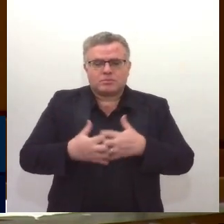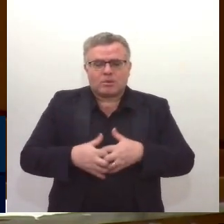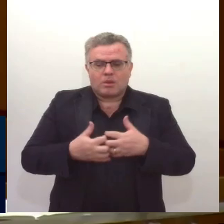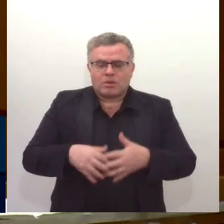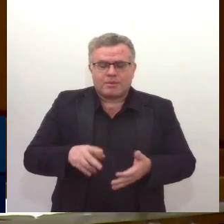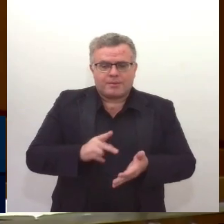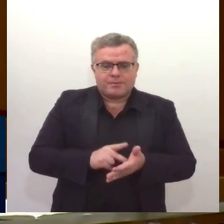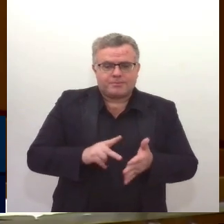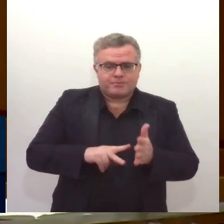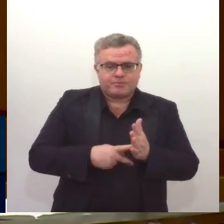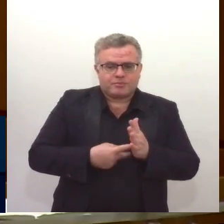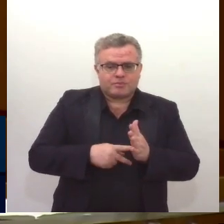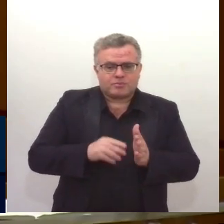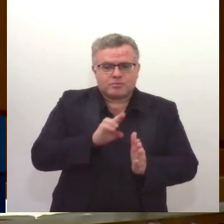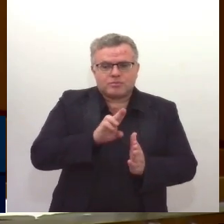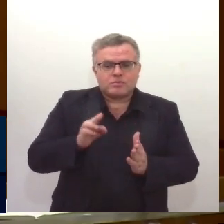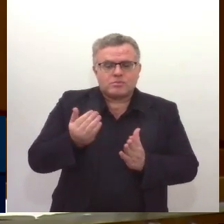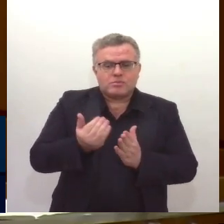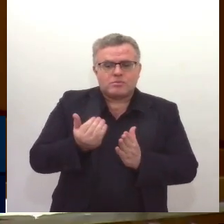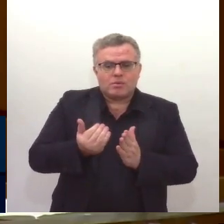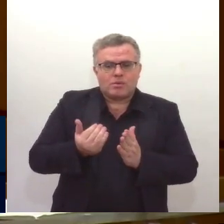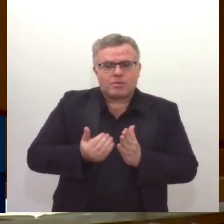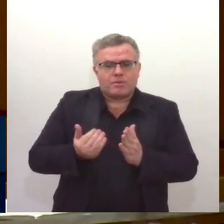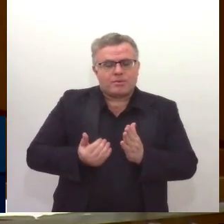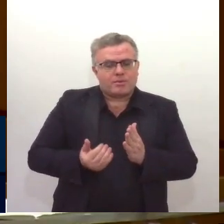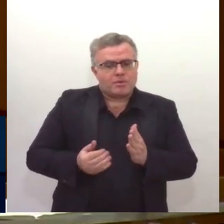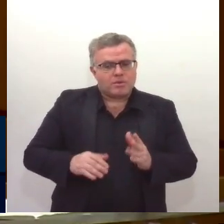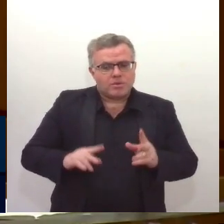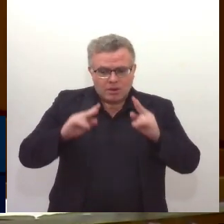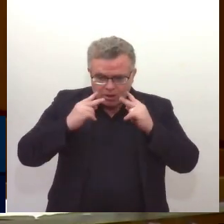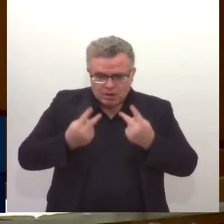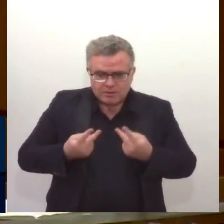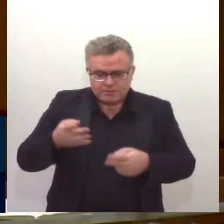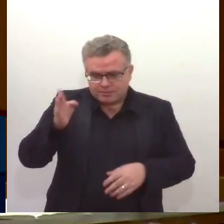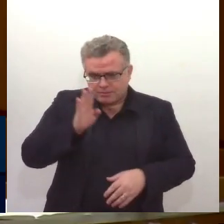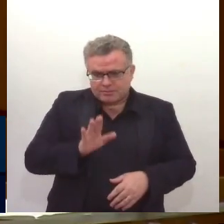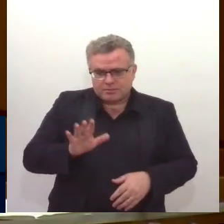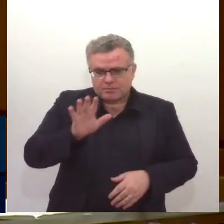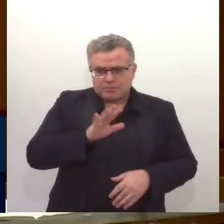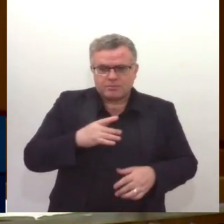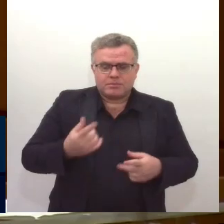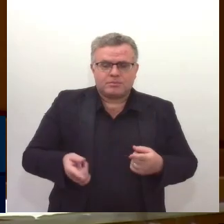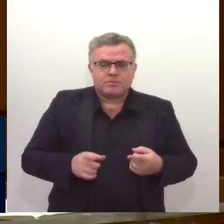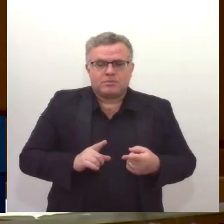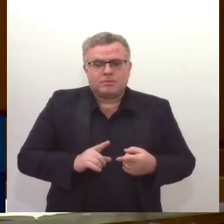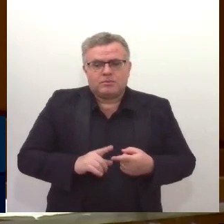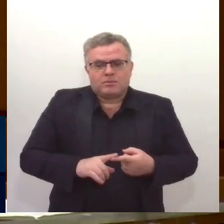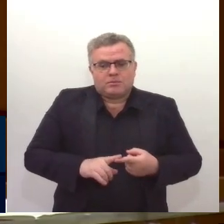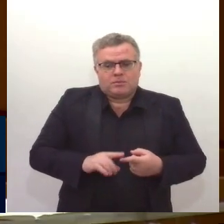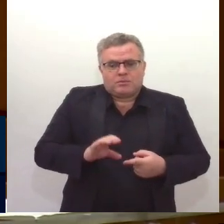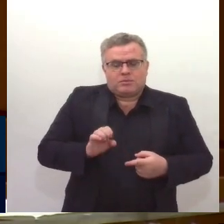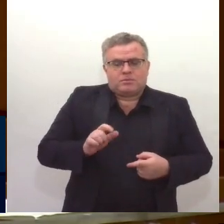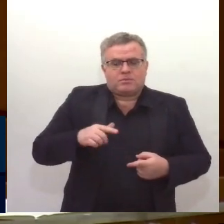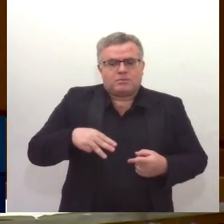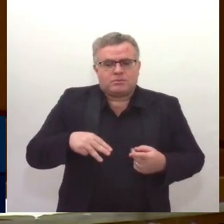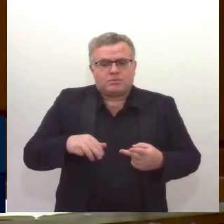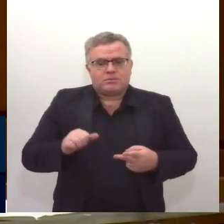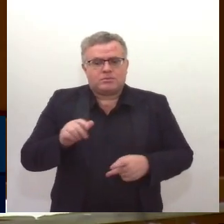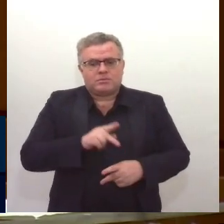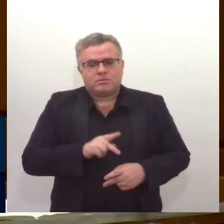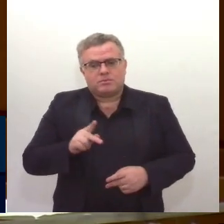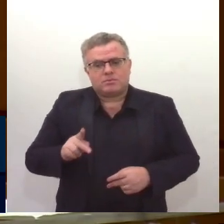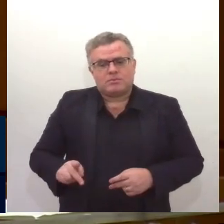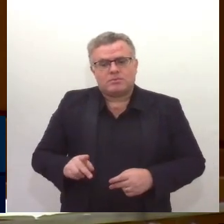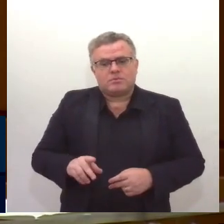com reconhecimento nacional como Selma Venco, professora da Unicampo, Carlos Alberto